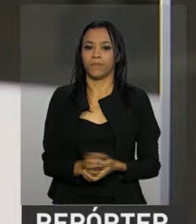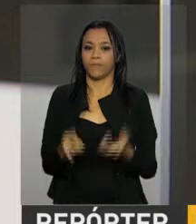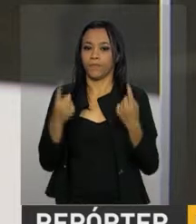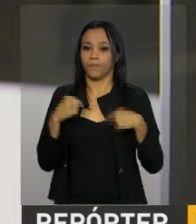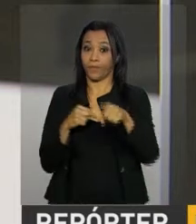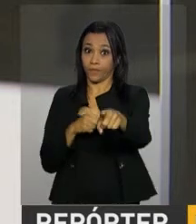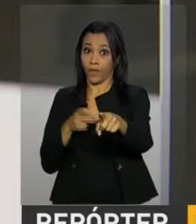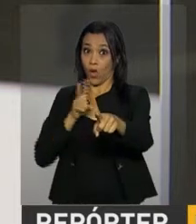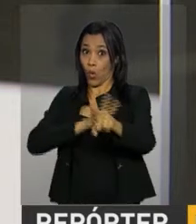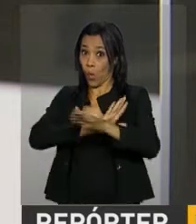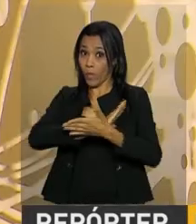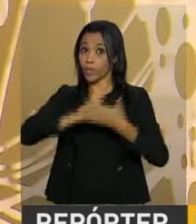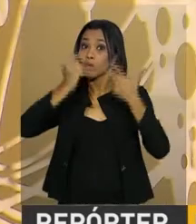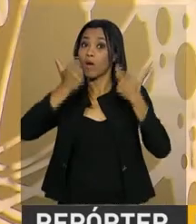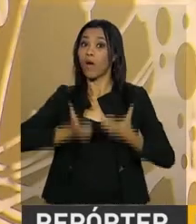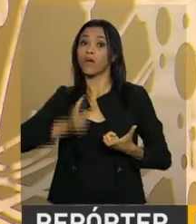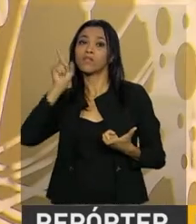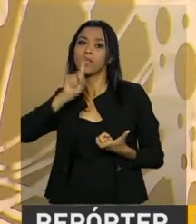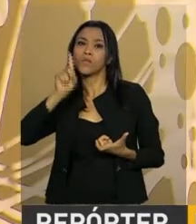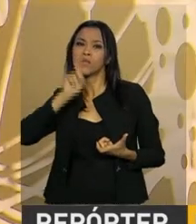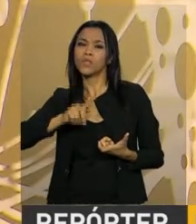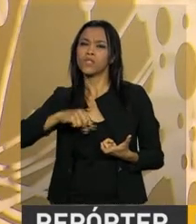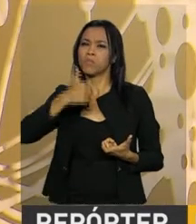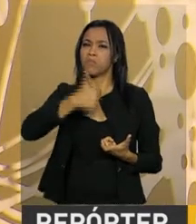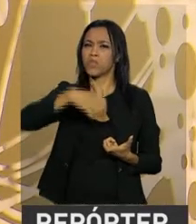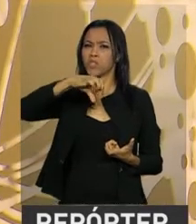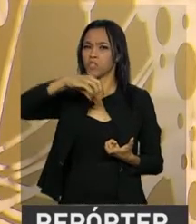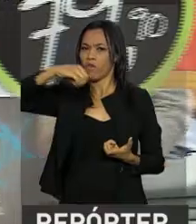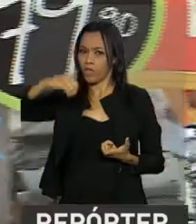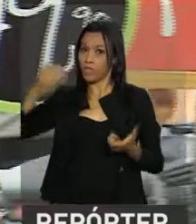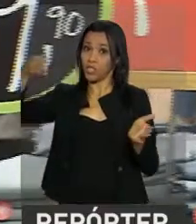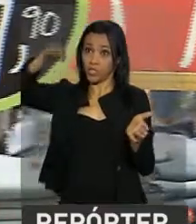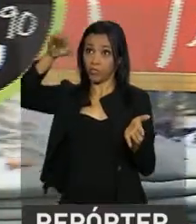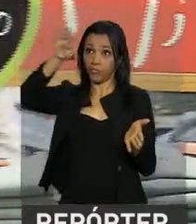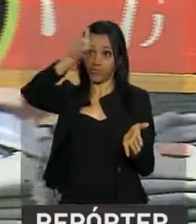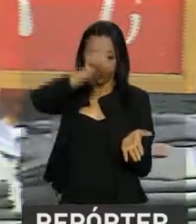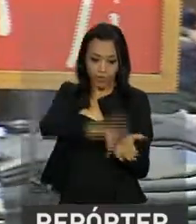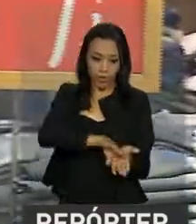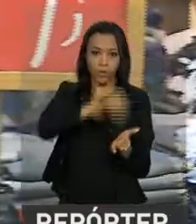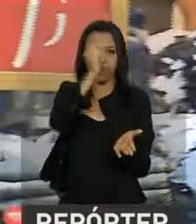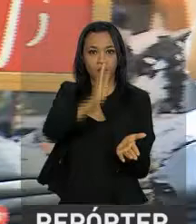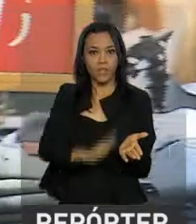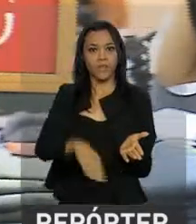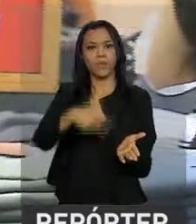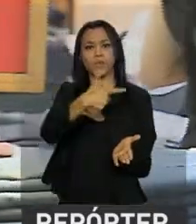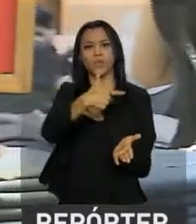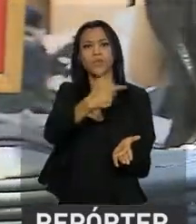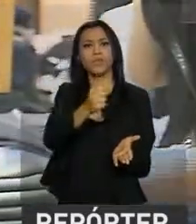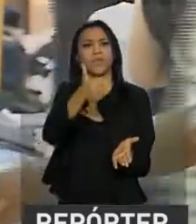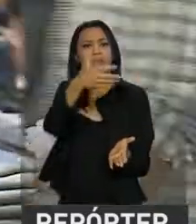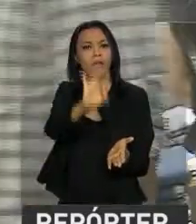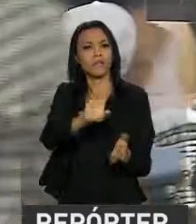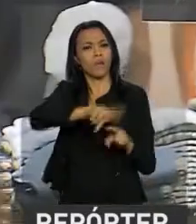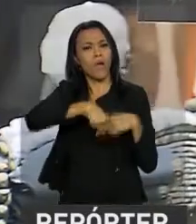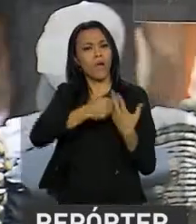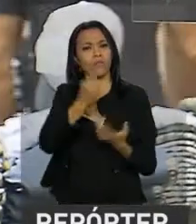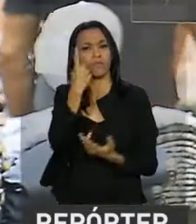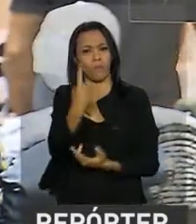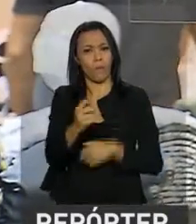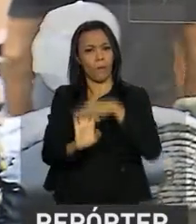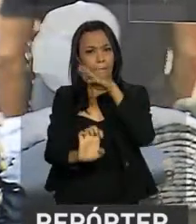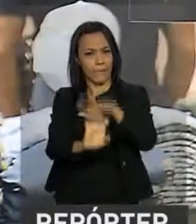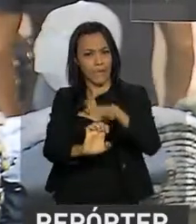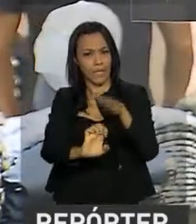ação começou nos Estados Unidos nos anos 90 e chegou ao Brasil em 2010 por iniciativa de uma empresa especializada